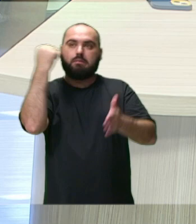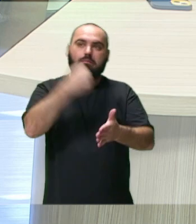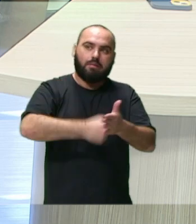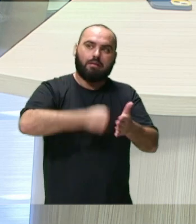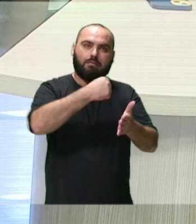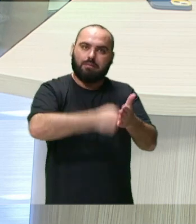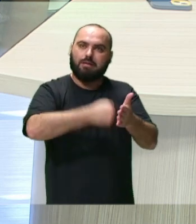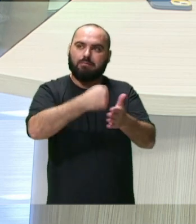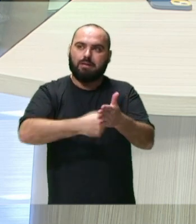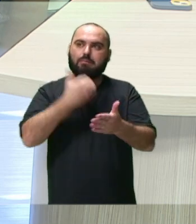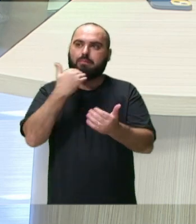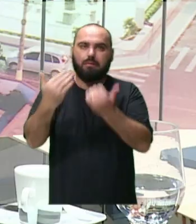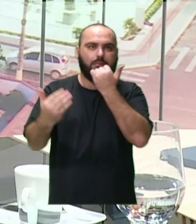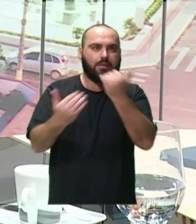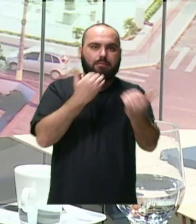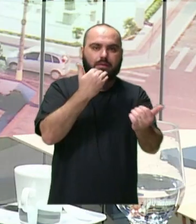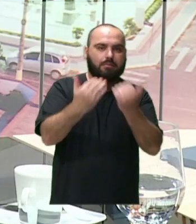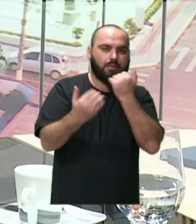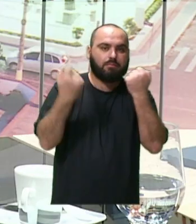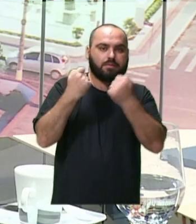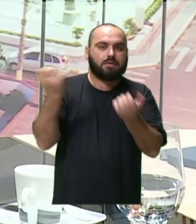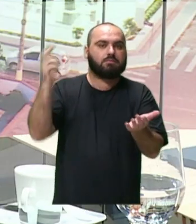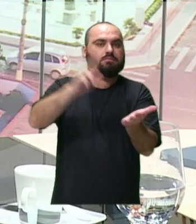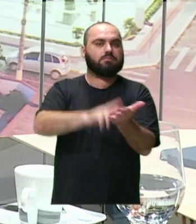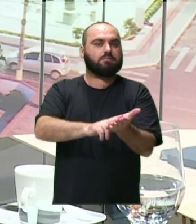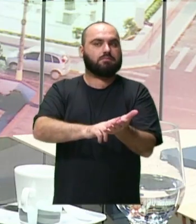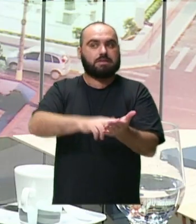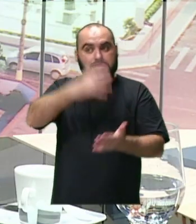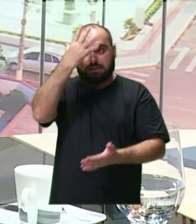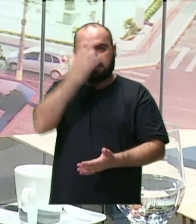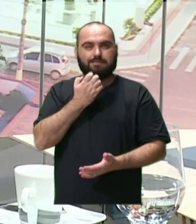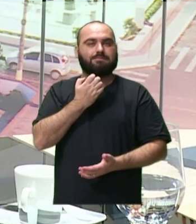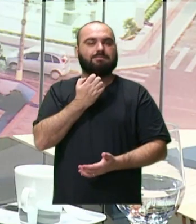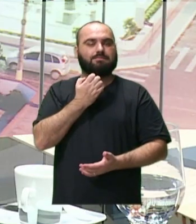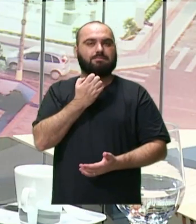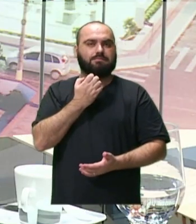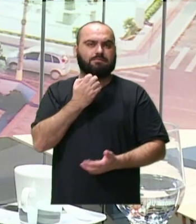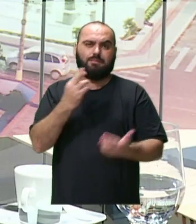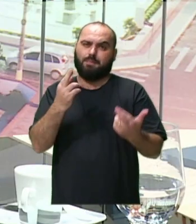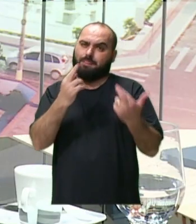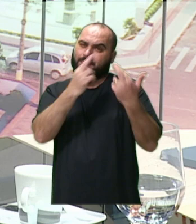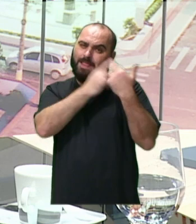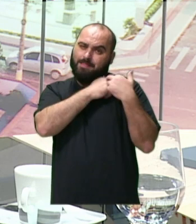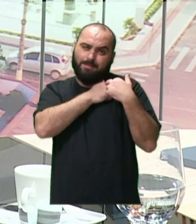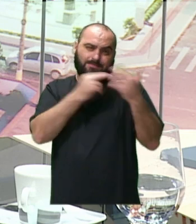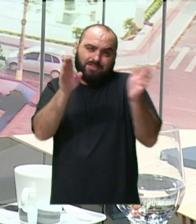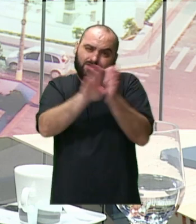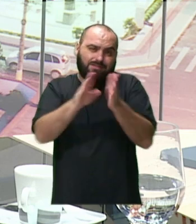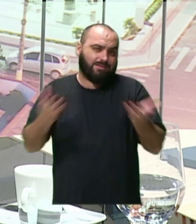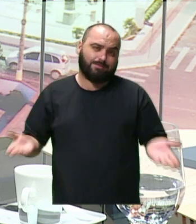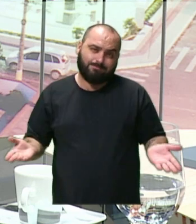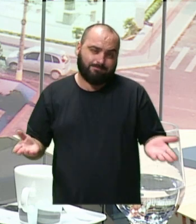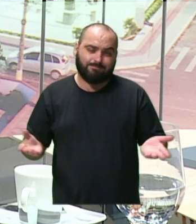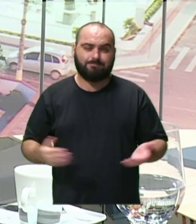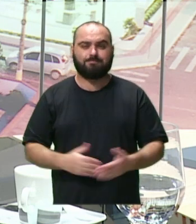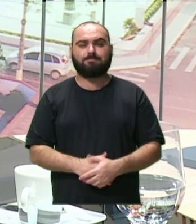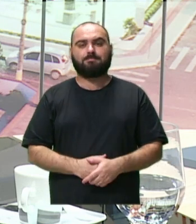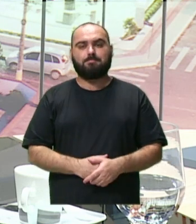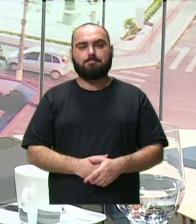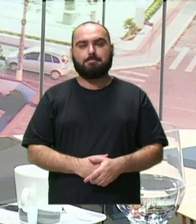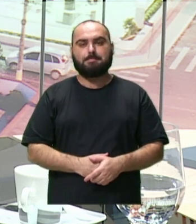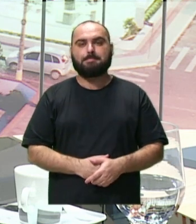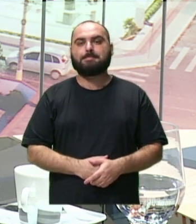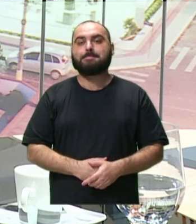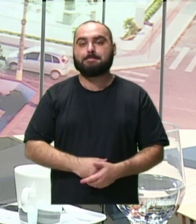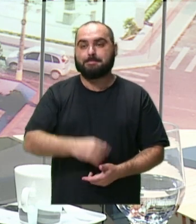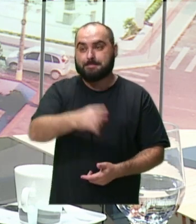né? Vão pedindo que a gente assuma compromissos mais sérios. É a responsabilidade que chega para todo mundo. Já as meninas,